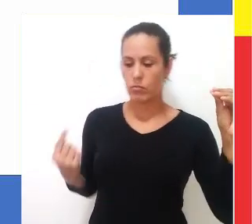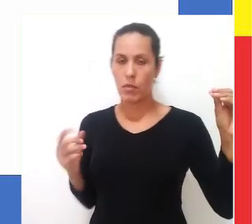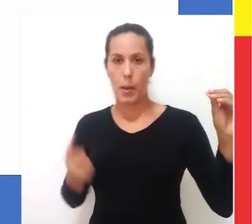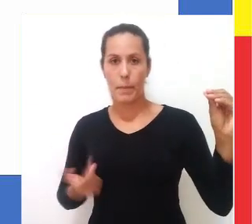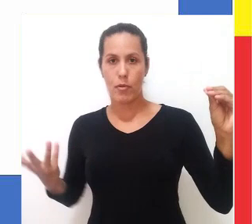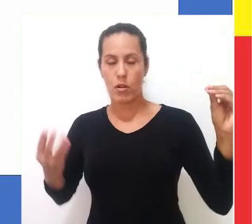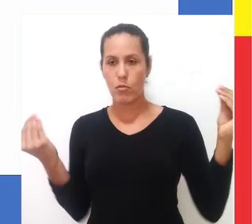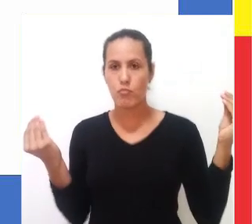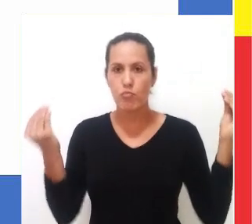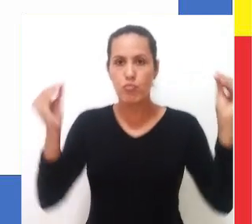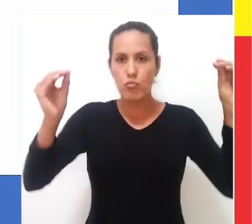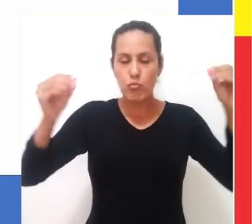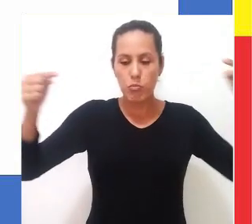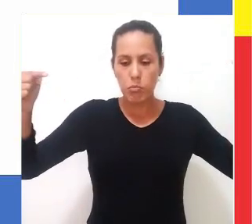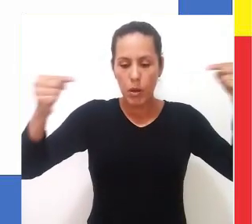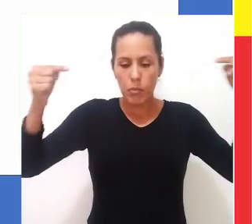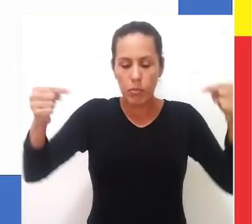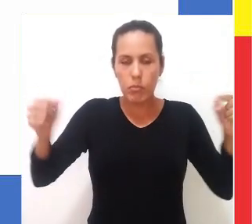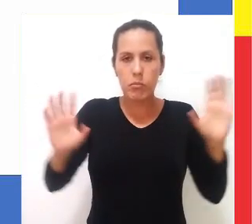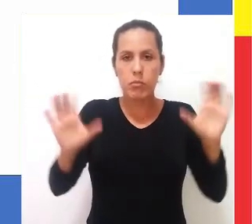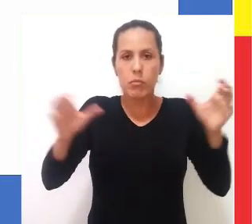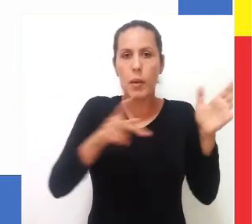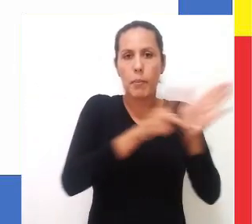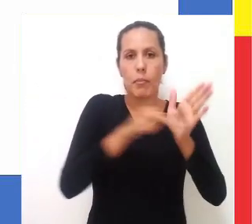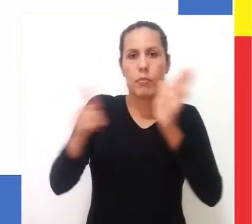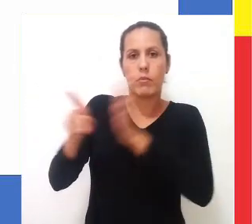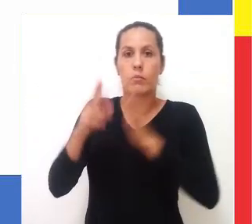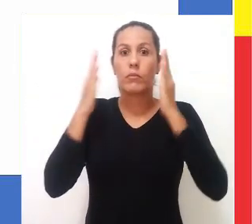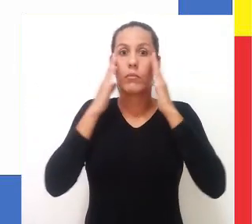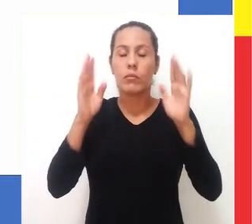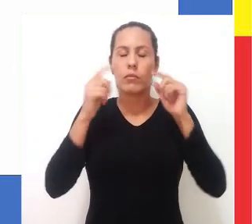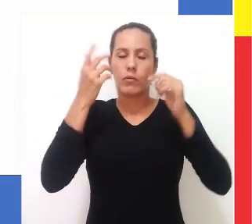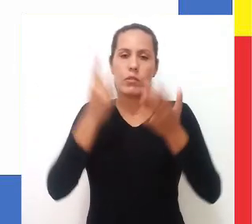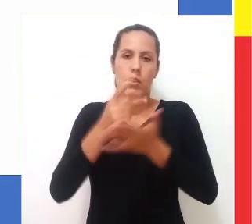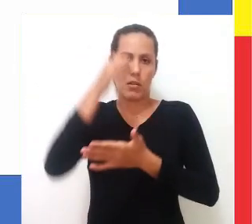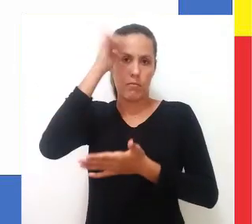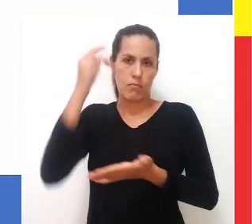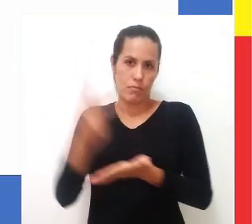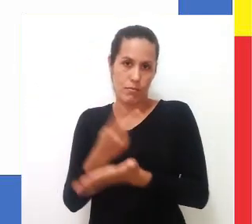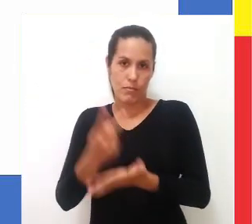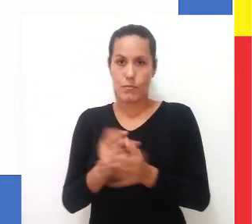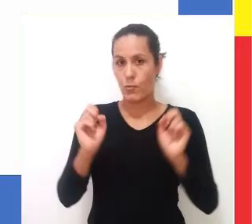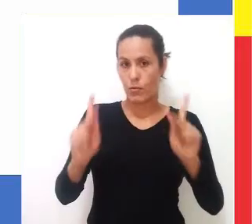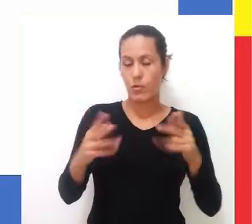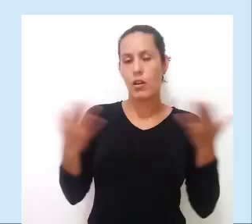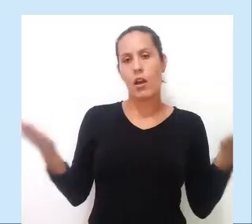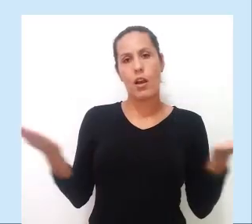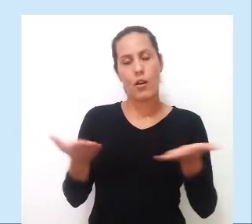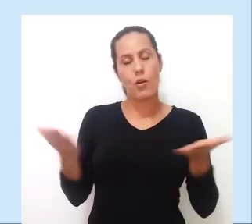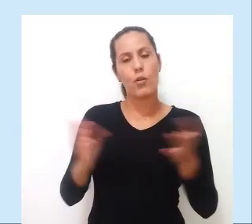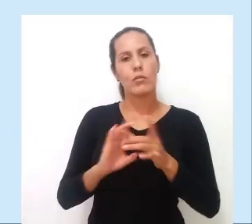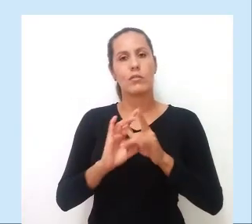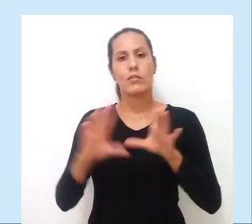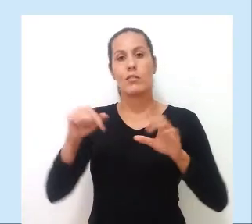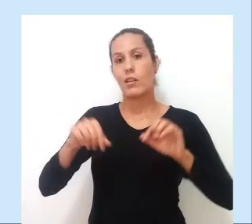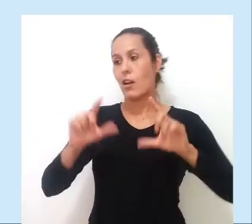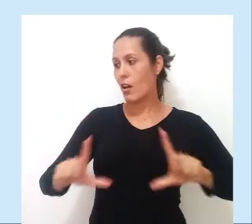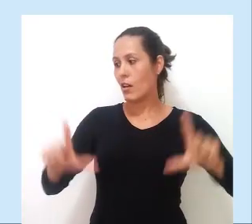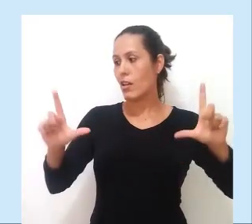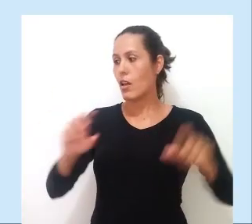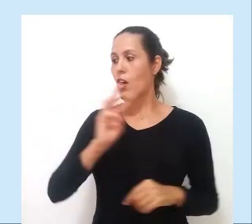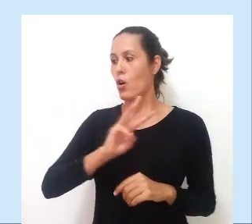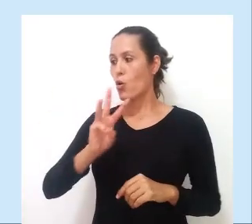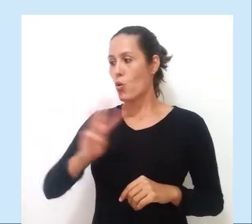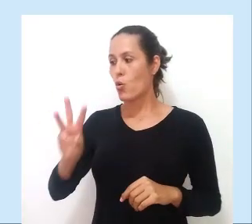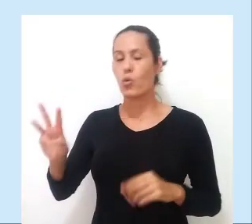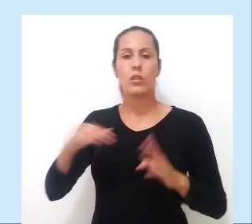enquanto these e those are. Então, prestem bastante atenção nisso para vocês não errarem mais. E eu estou deixando aí para